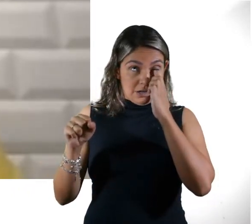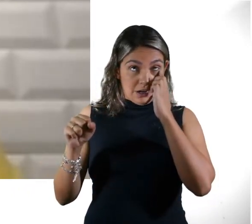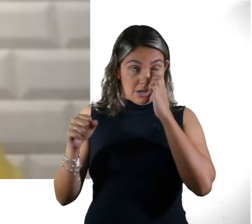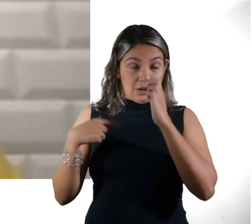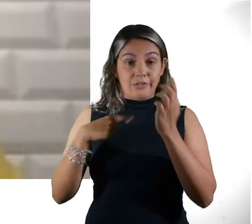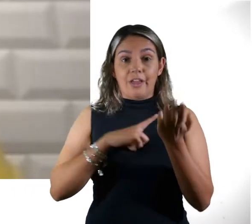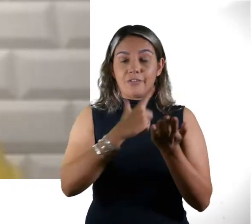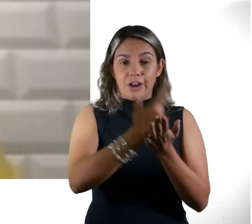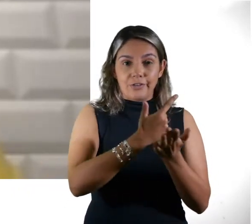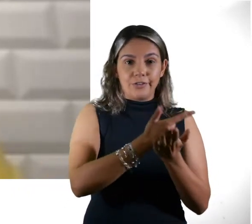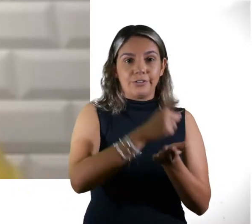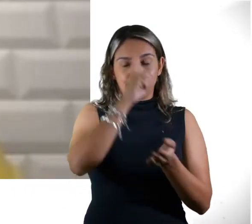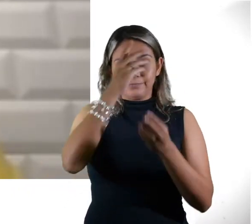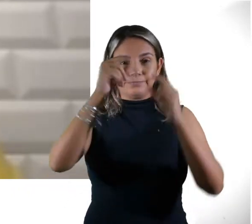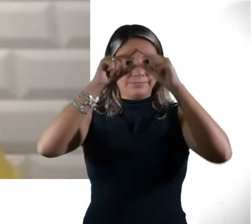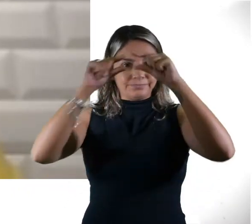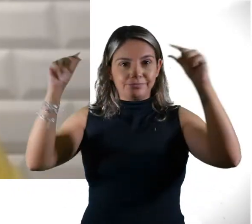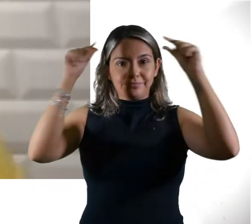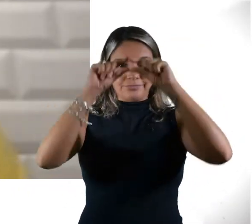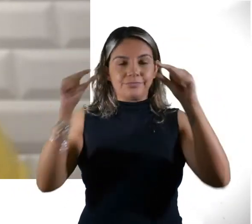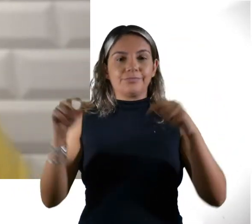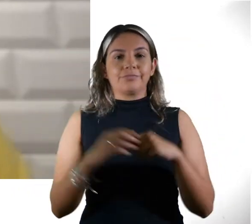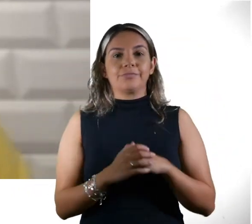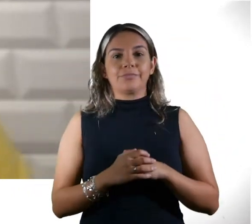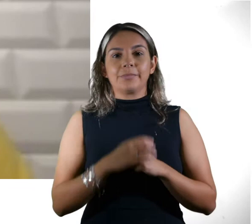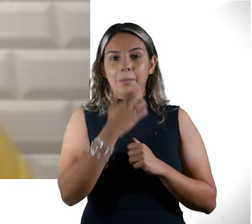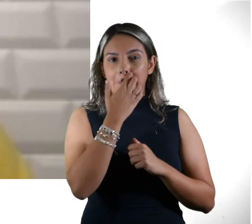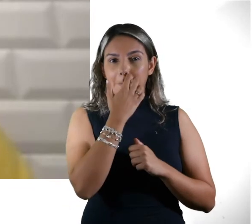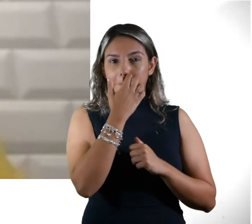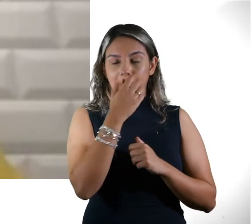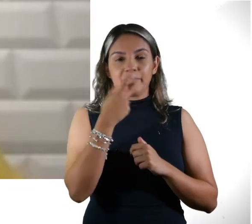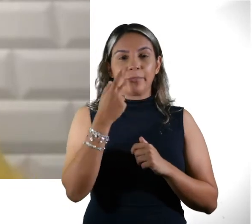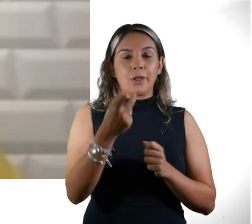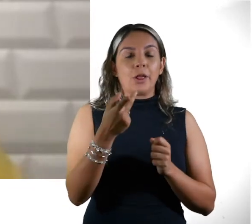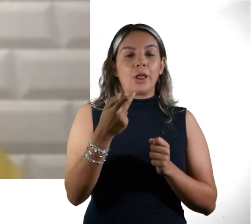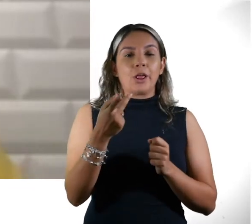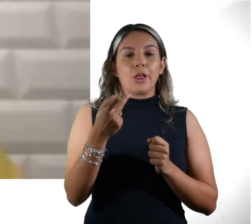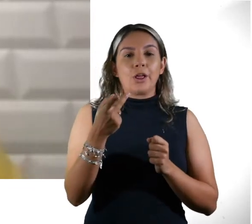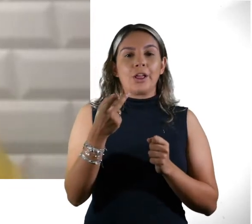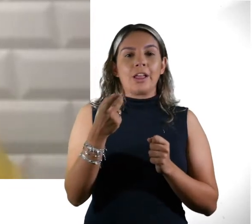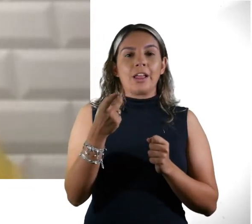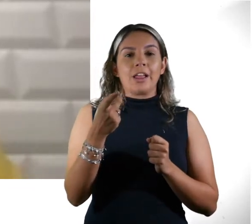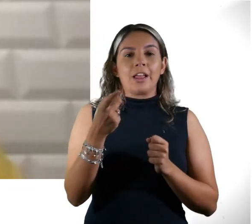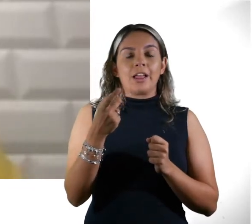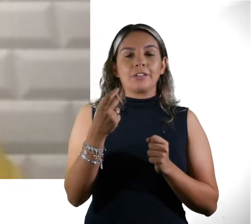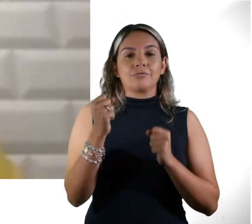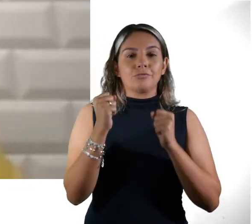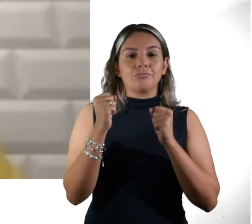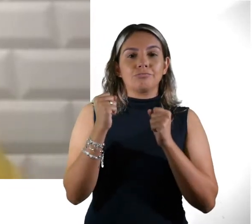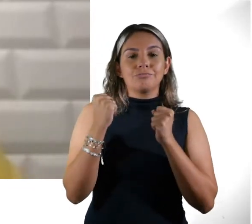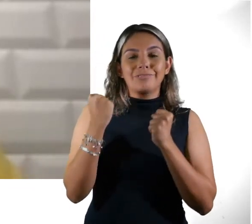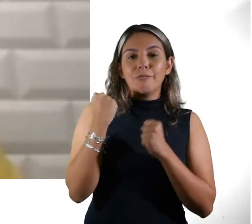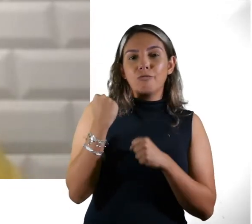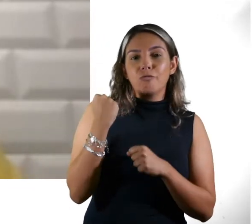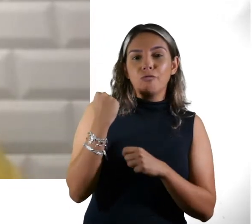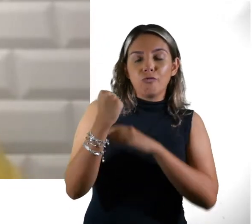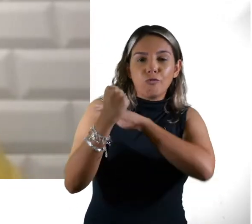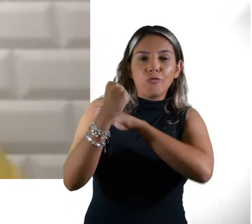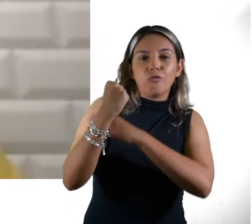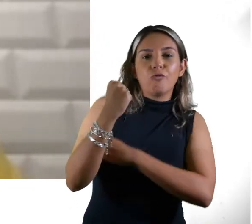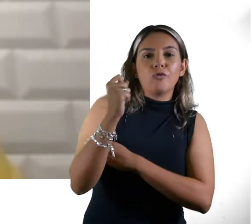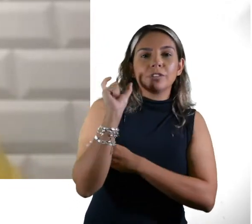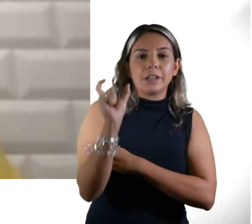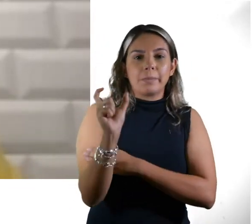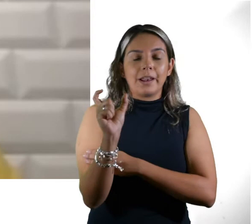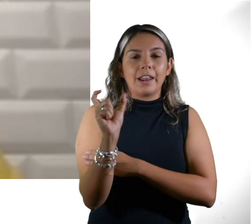Eu sabia que queria falar do poder da palavra, não é? Mas também tinha esta ideia do